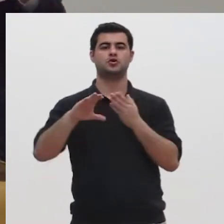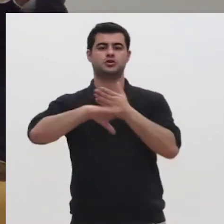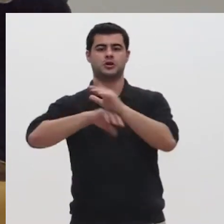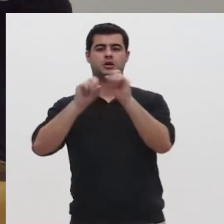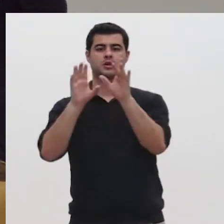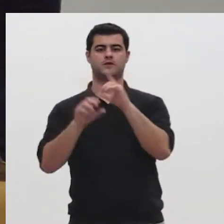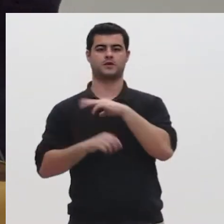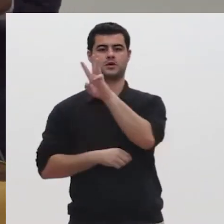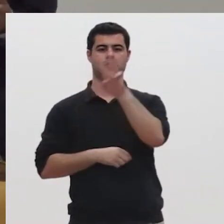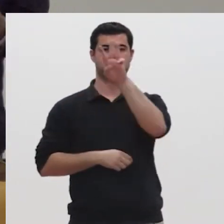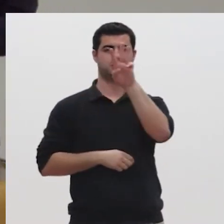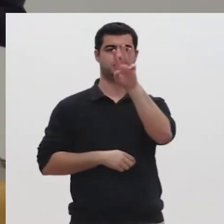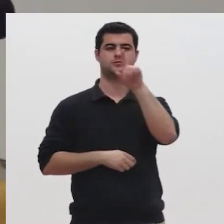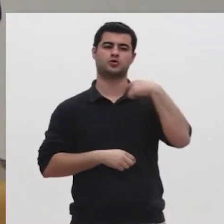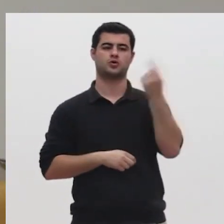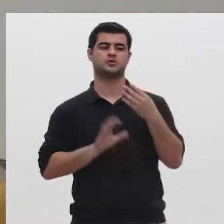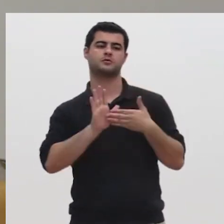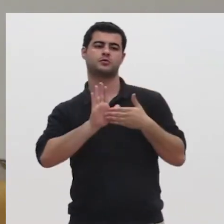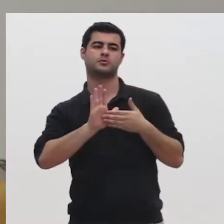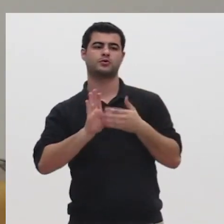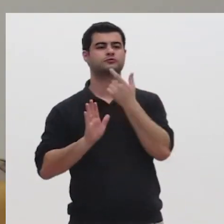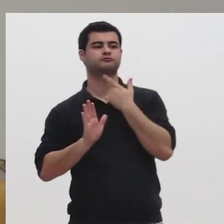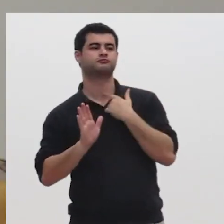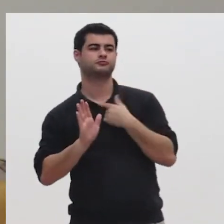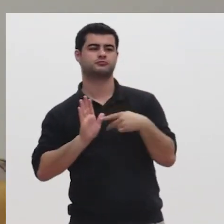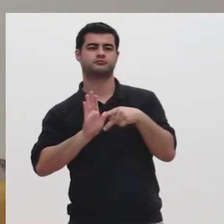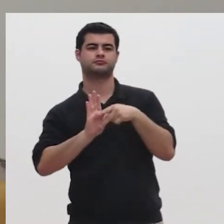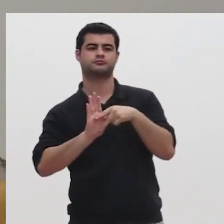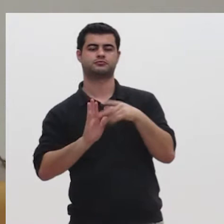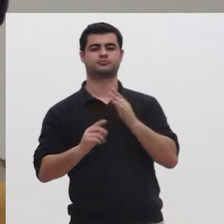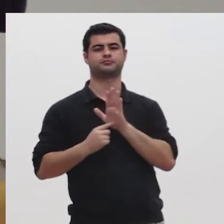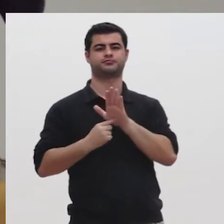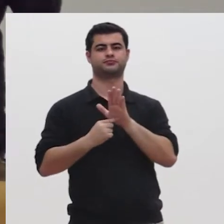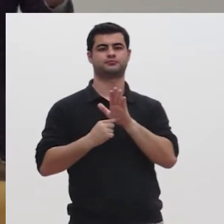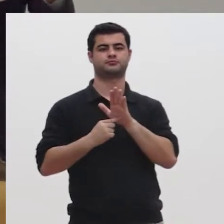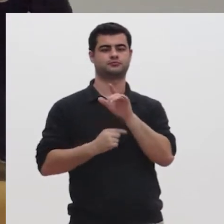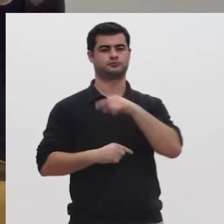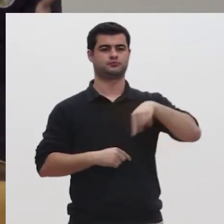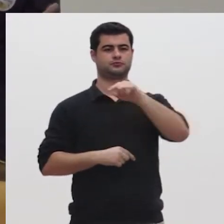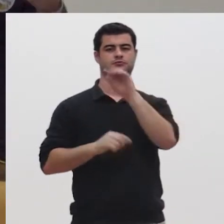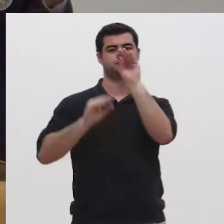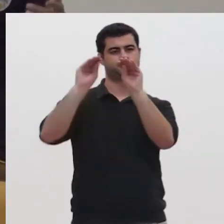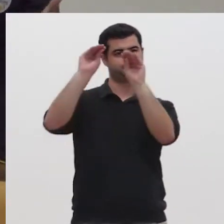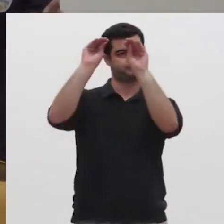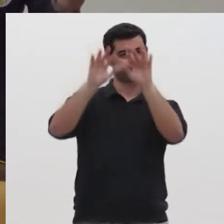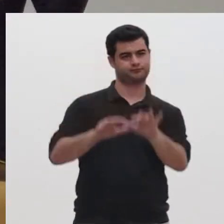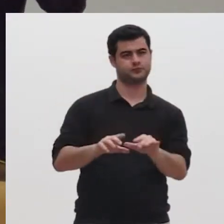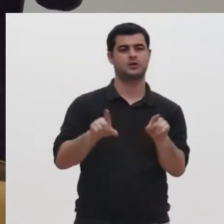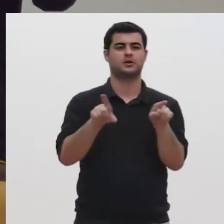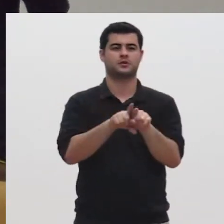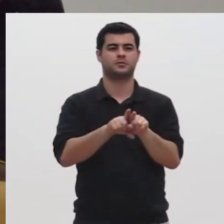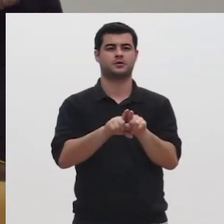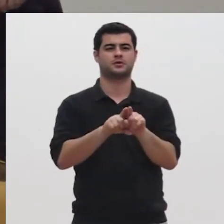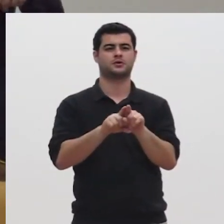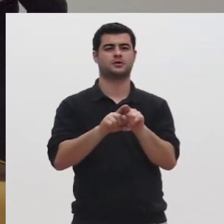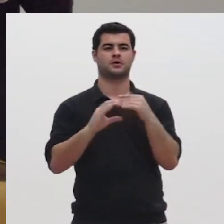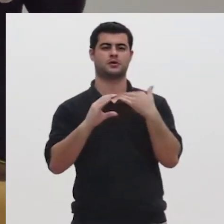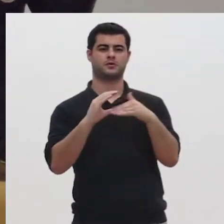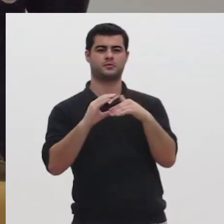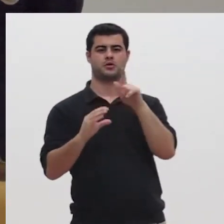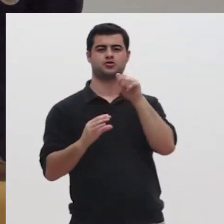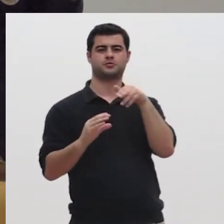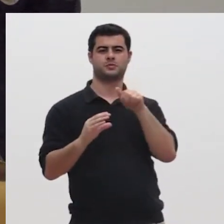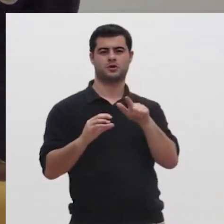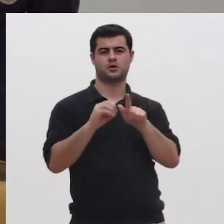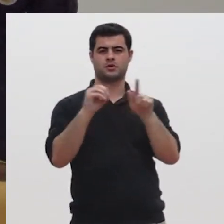o diagnóstico, como ela está sendo discutida, aonde ela já chegou. Vocês podem se autenticar com Gmail e Facebook e participar.